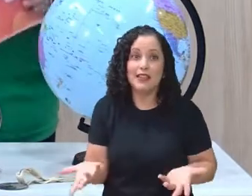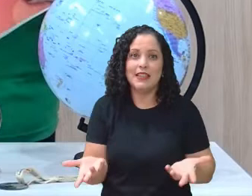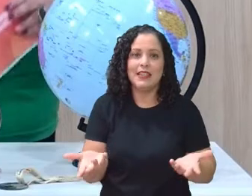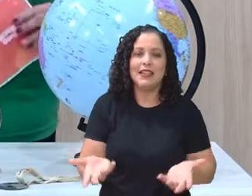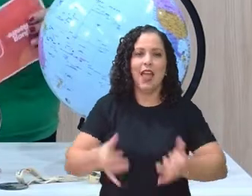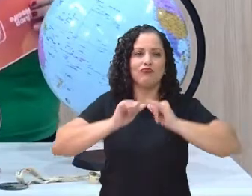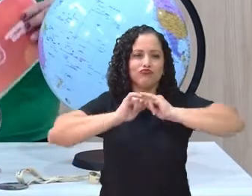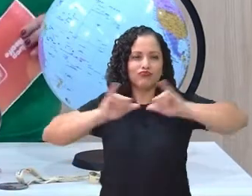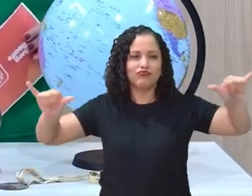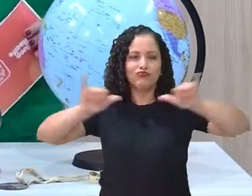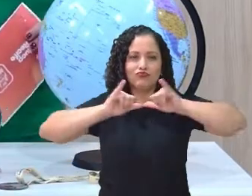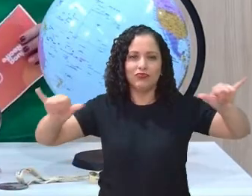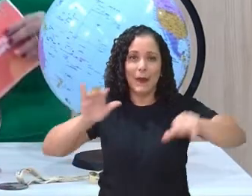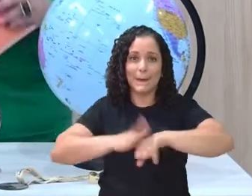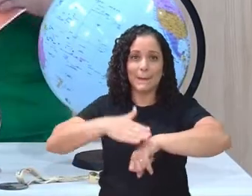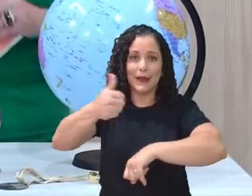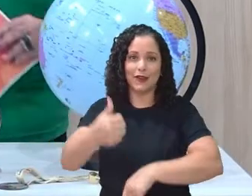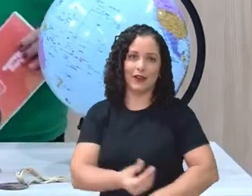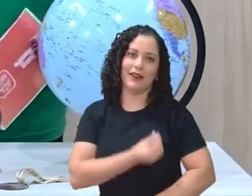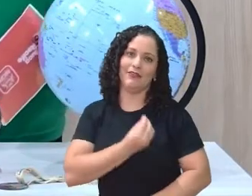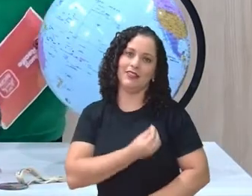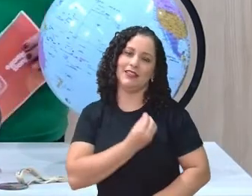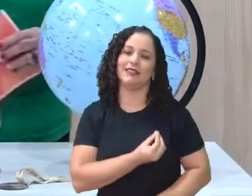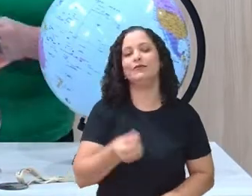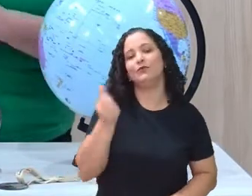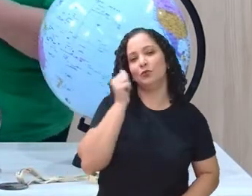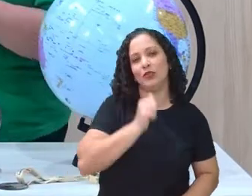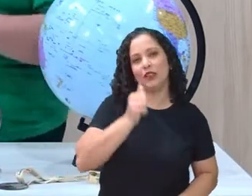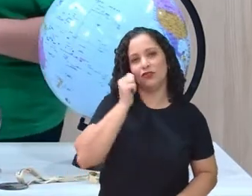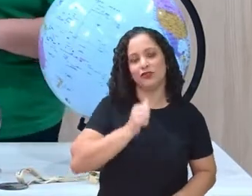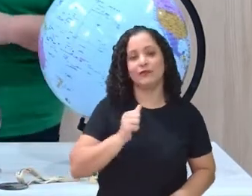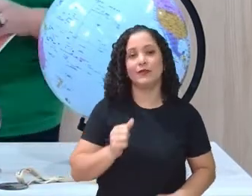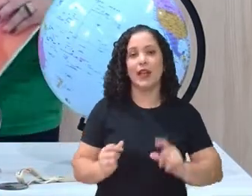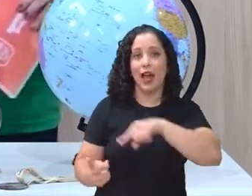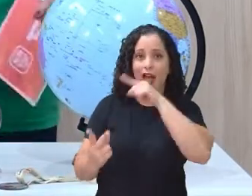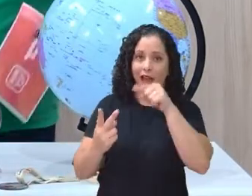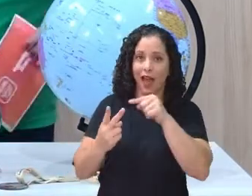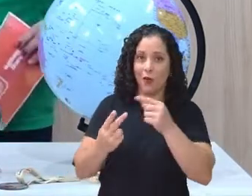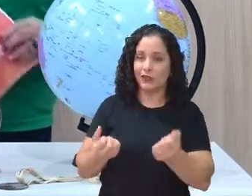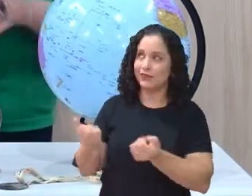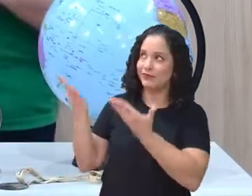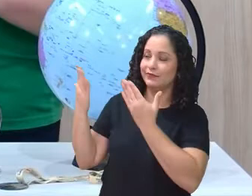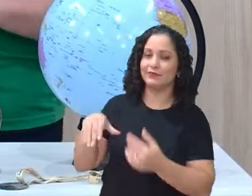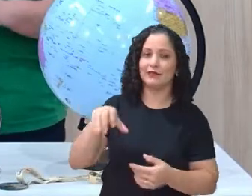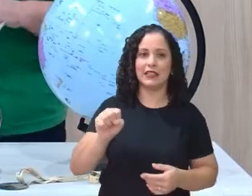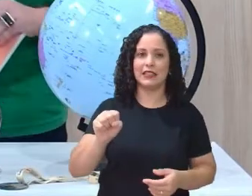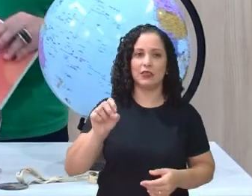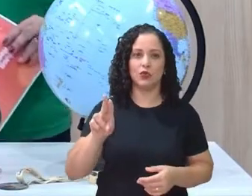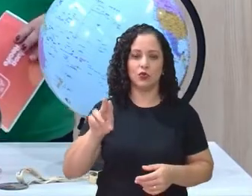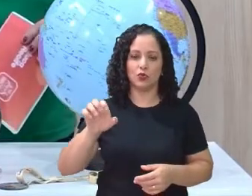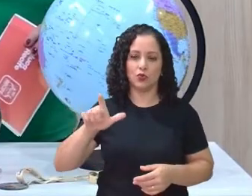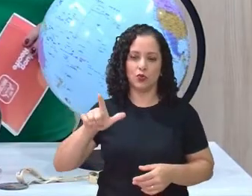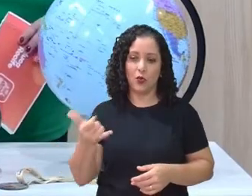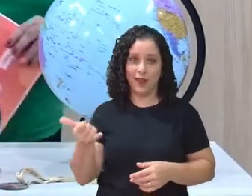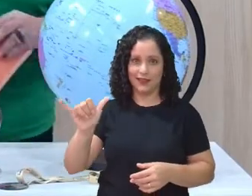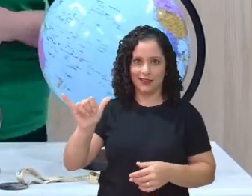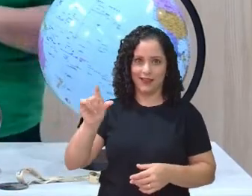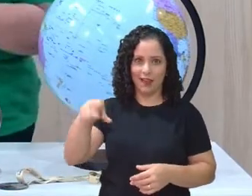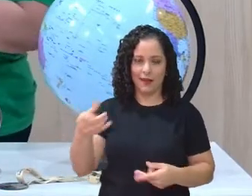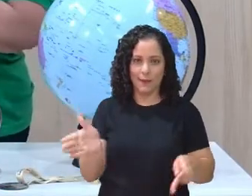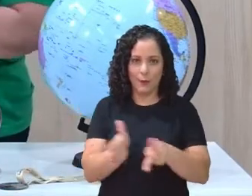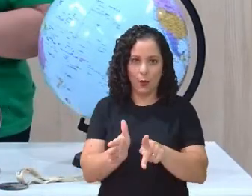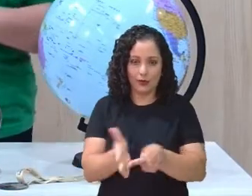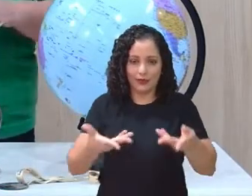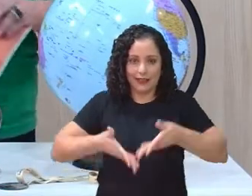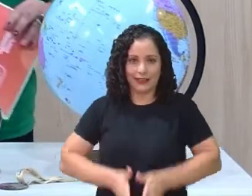para melhorar a qualidade de vida de nós mulheres. A outra mulher é Sueli Galdino. Mesmo nascendo na Paraíba,